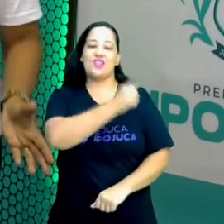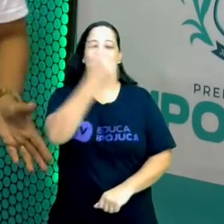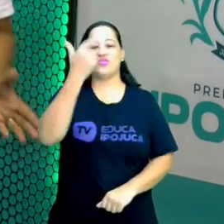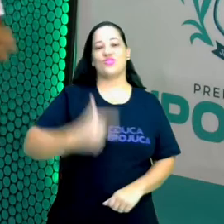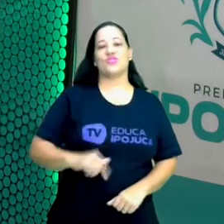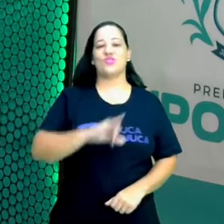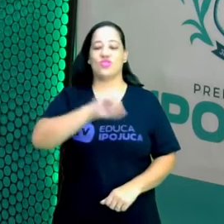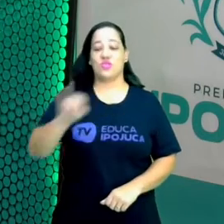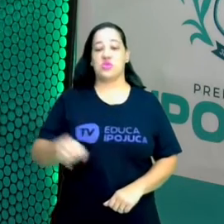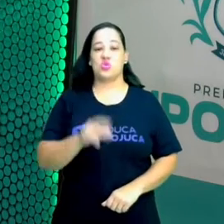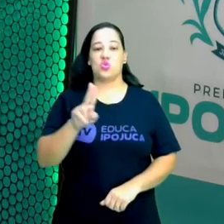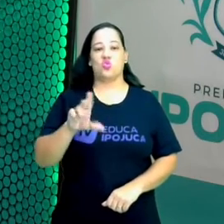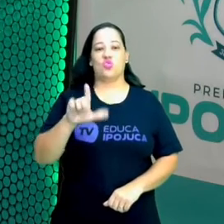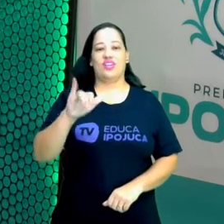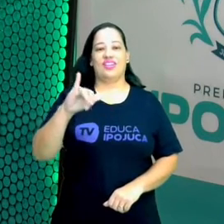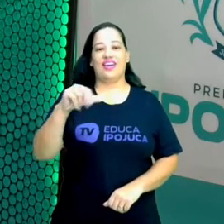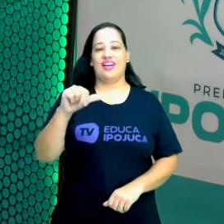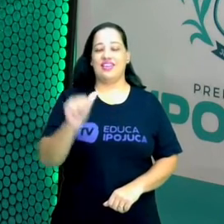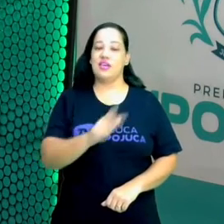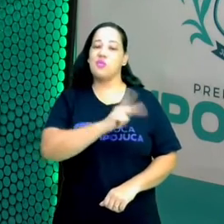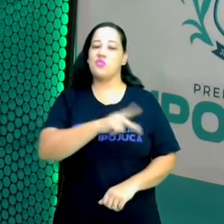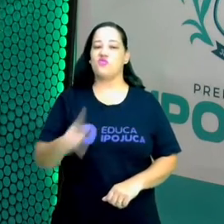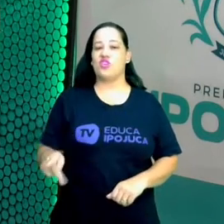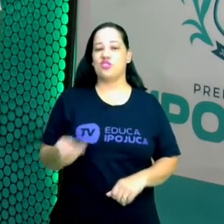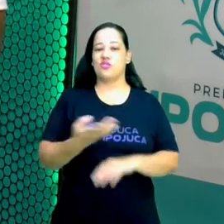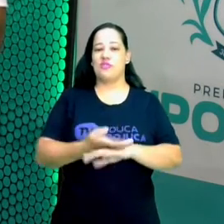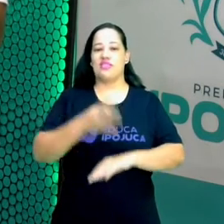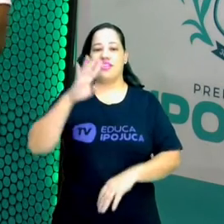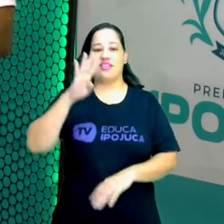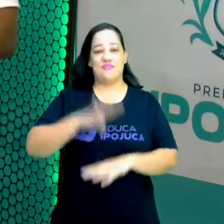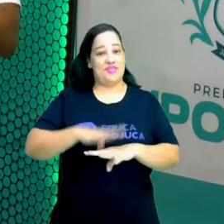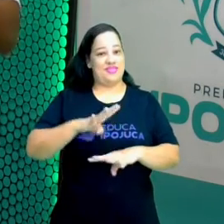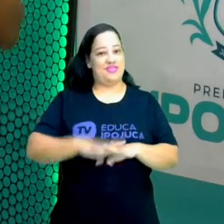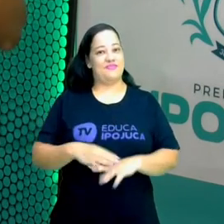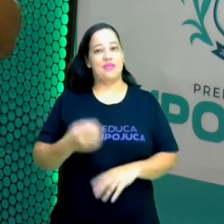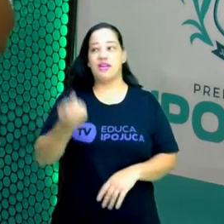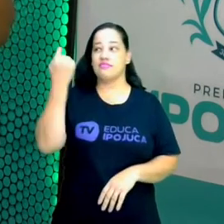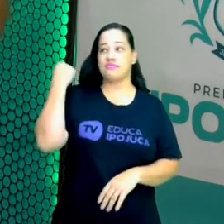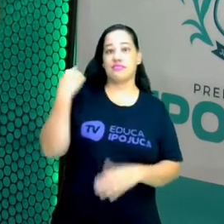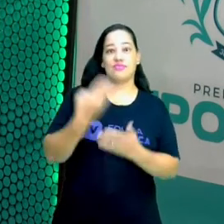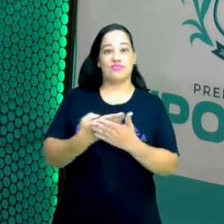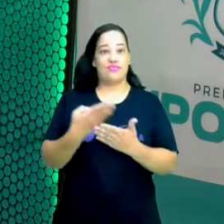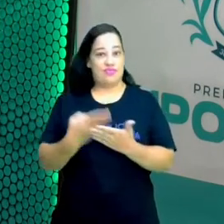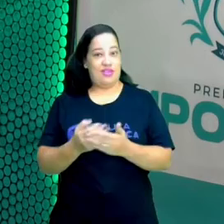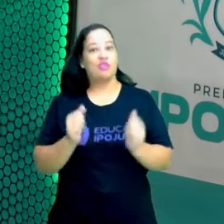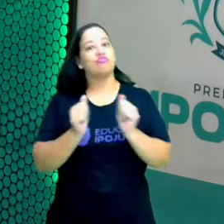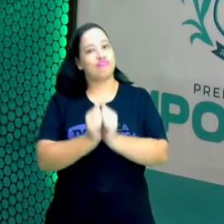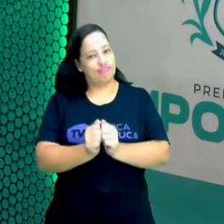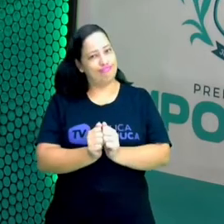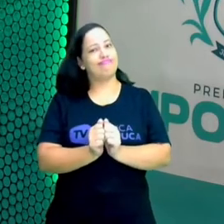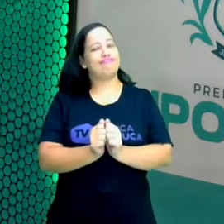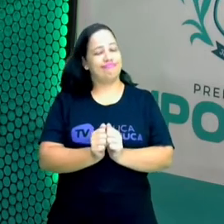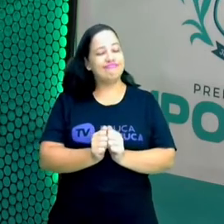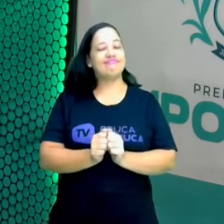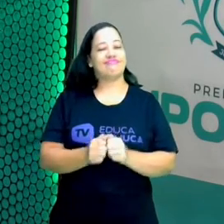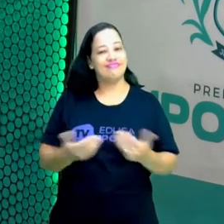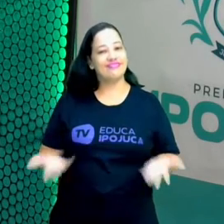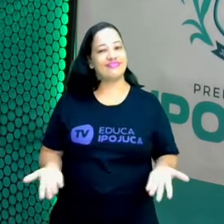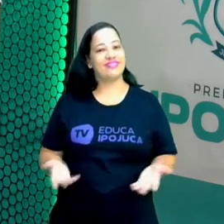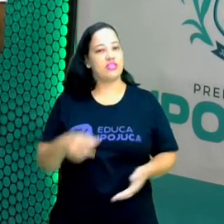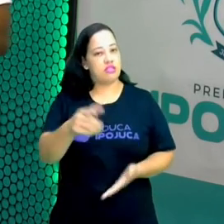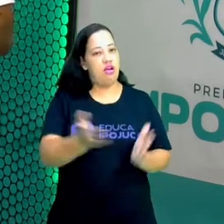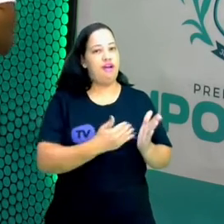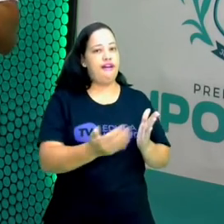sou Juliana Arcanjo, professora de matemática. Estive com vocês na última aula. Olha aí, já pegou